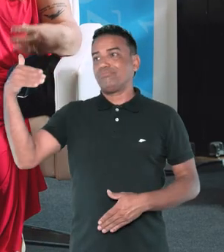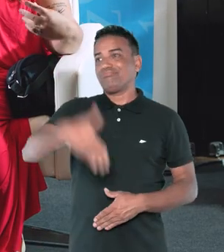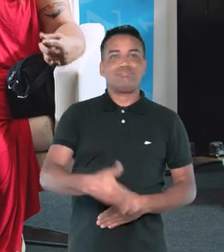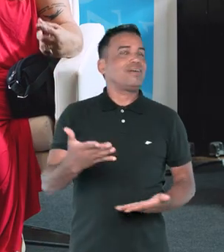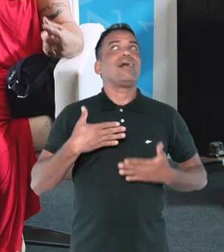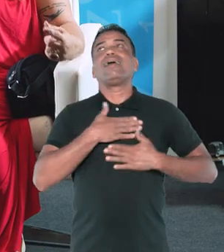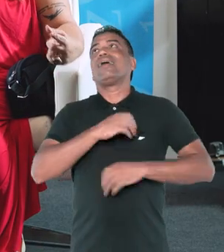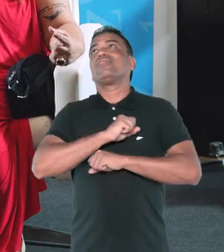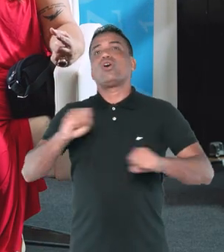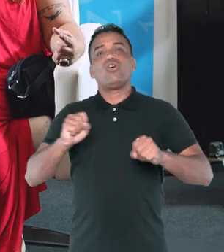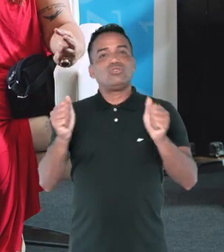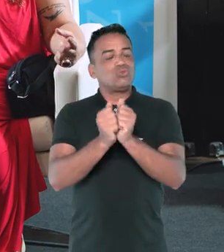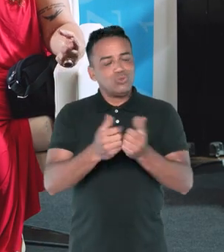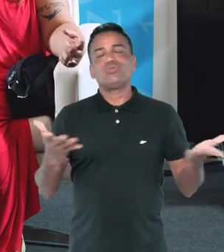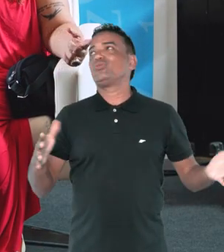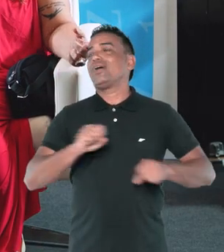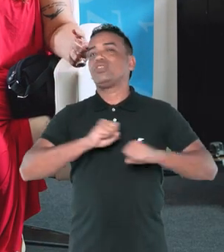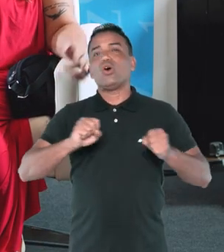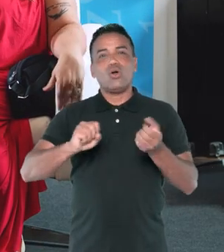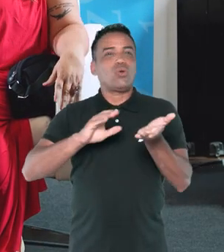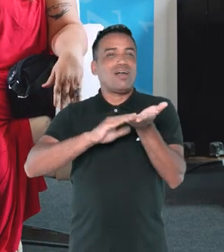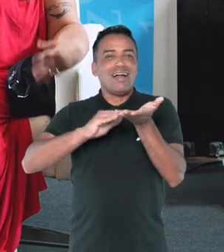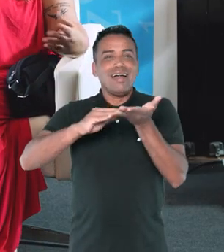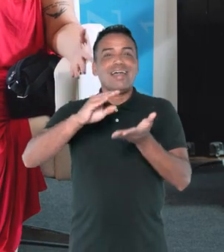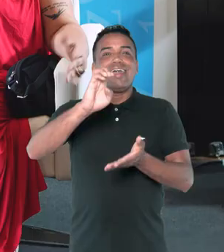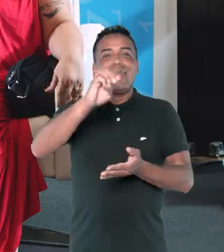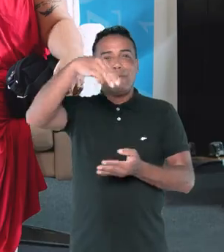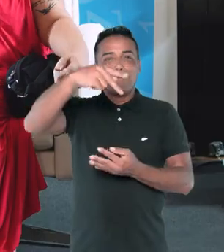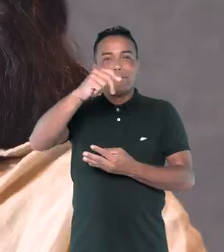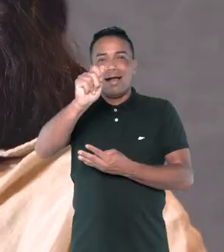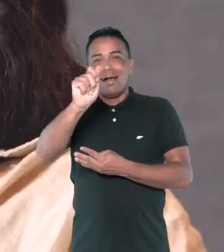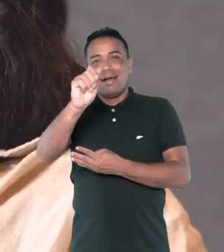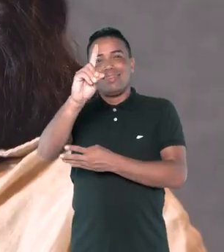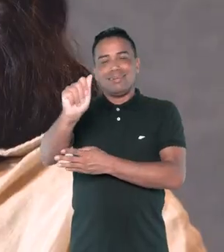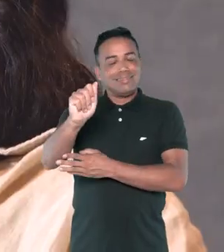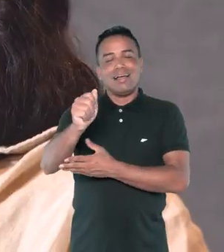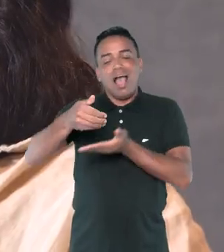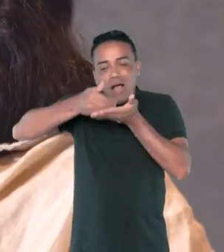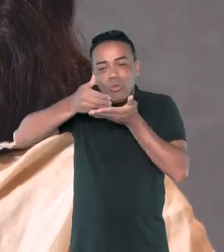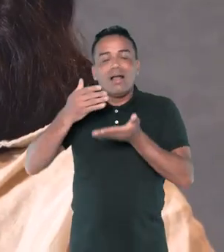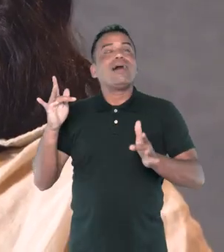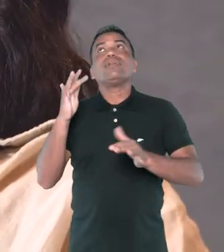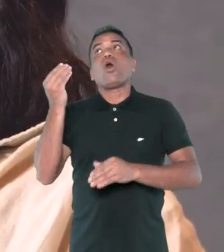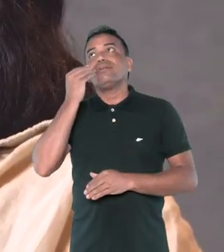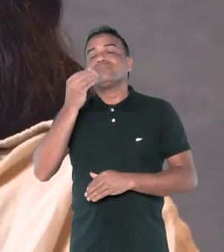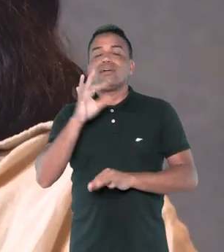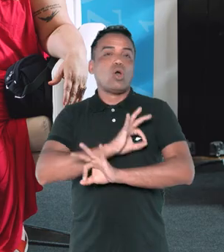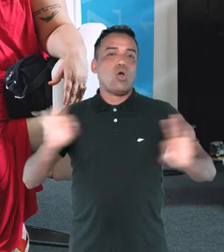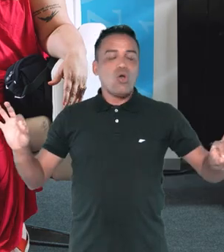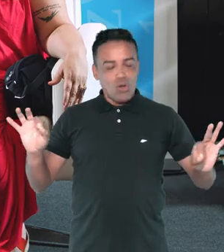Paracatu e gosto de empadinho de capa fina. Então, eu estou muito feliz, eu estou na expectativa também de comer empadinho